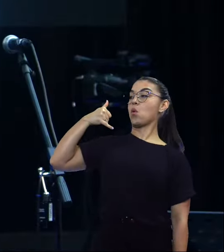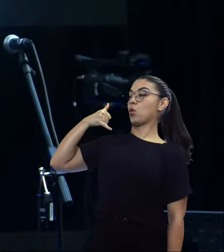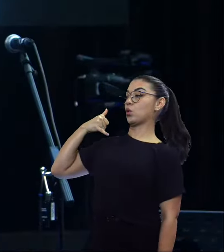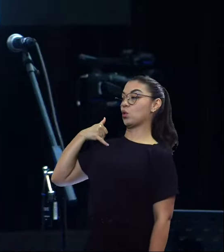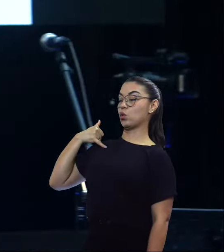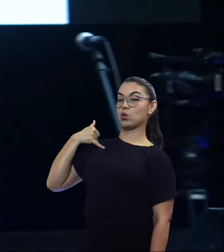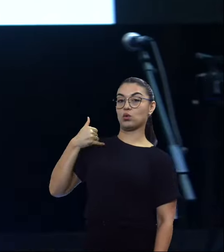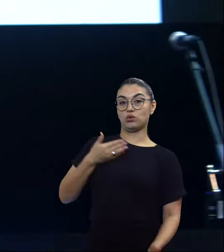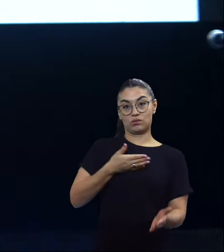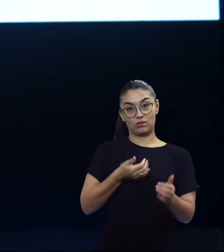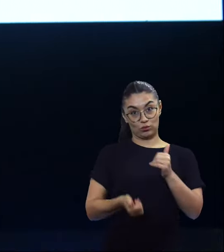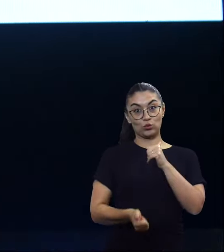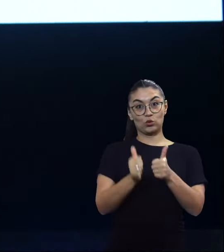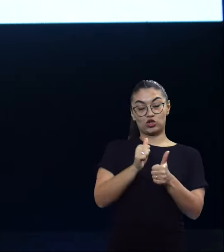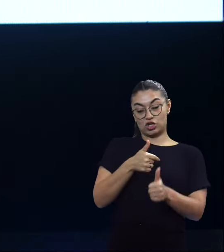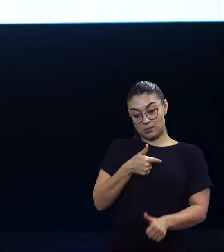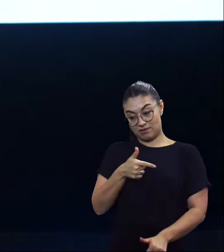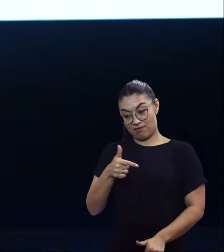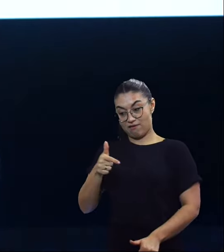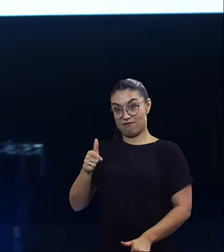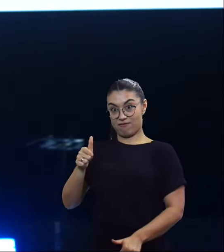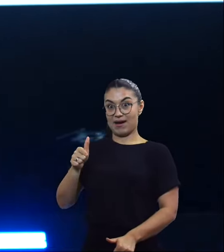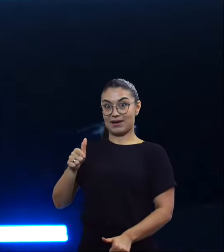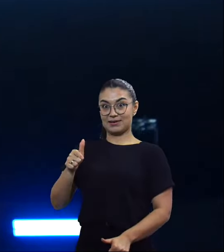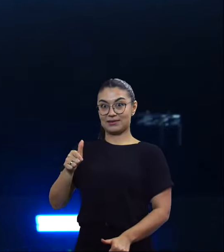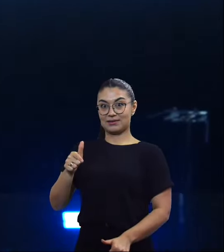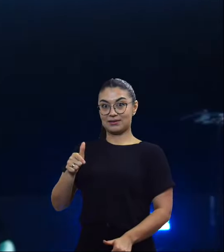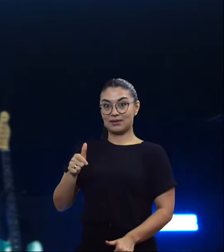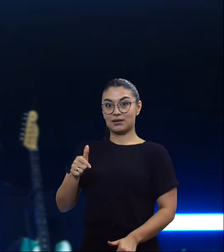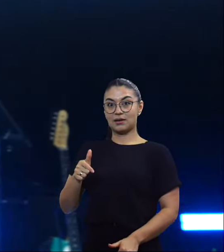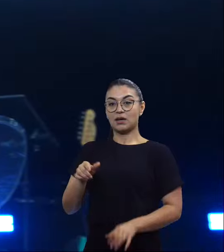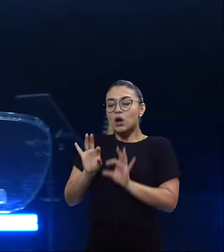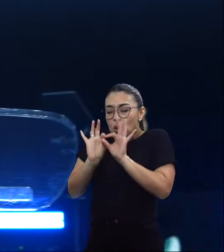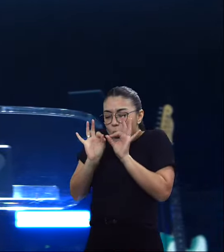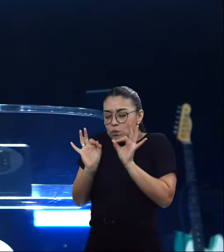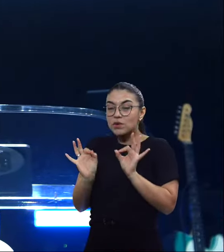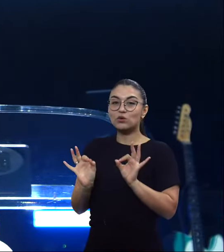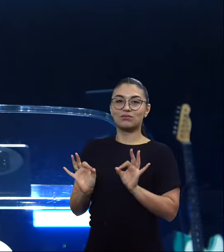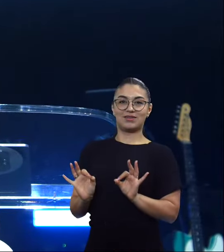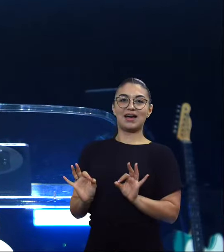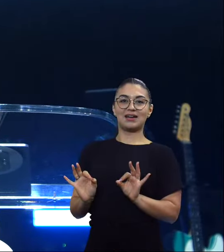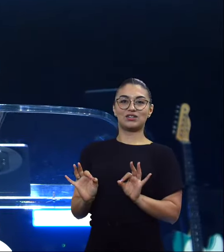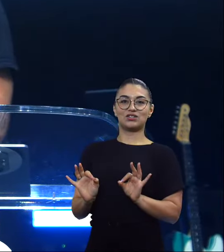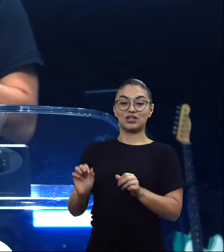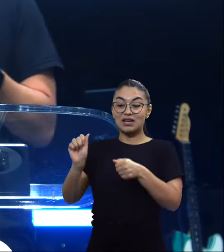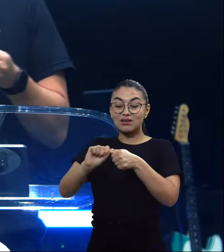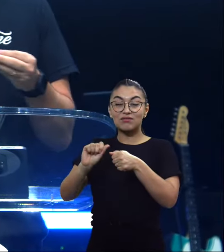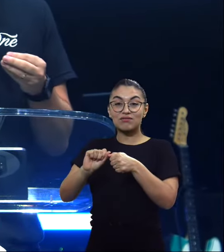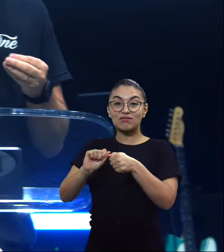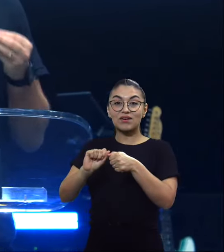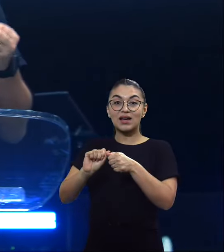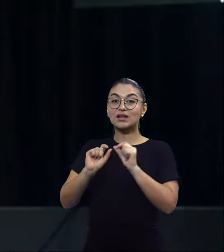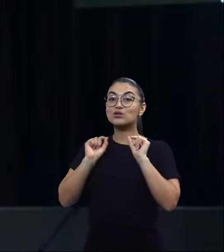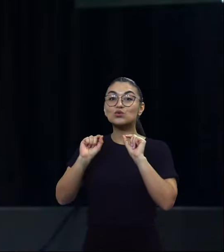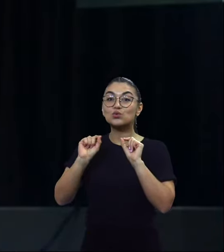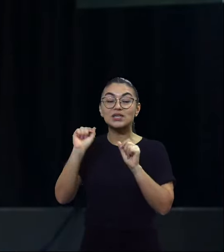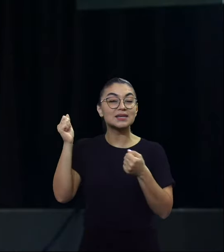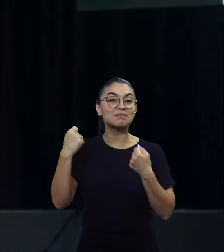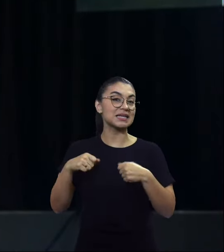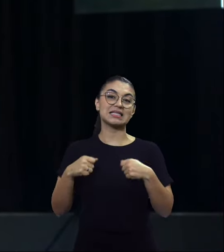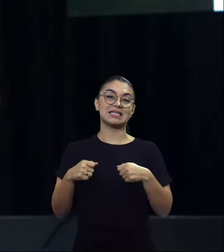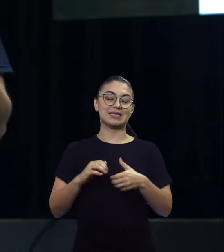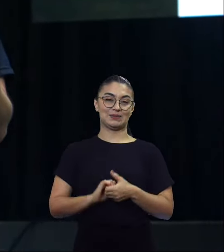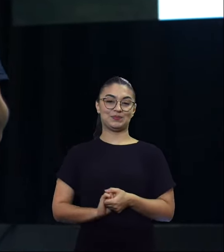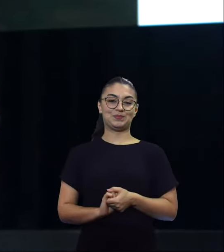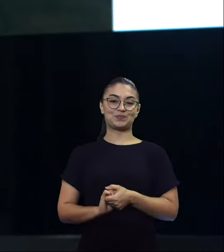numa humildade diferente, sabendo a posição que ele mesmo tem. Mas sabe, é interessante os termos do futebol, mas é interessante